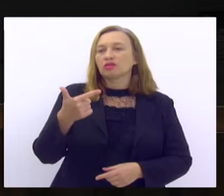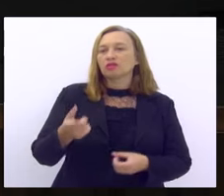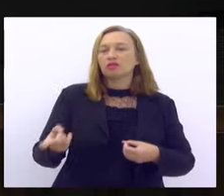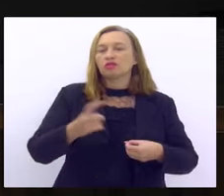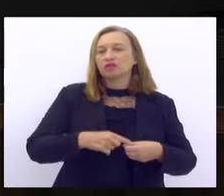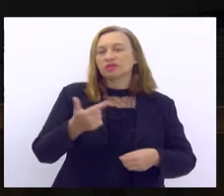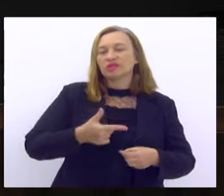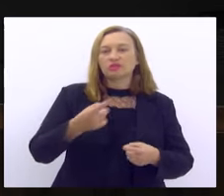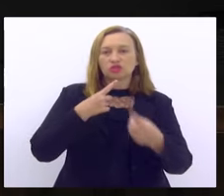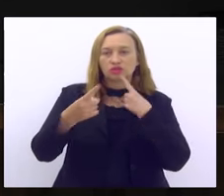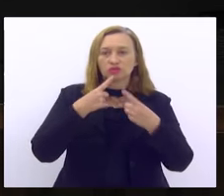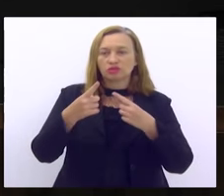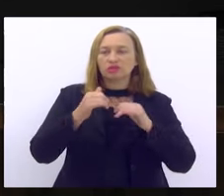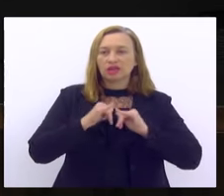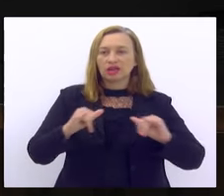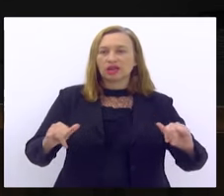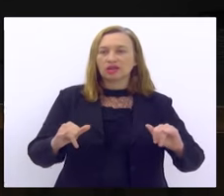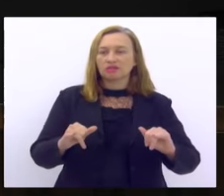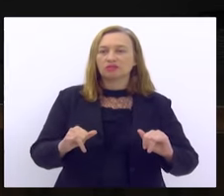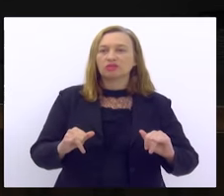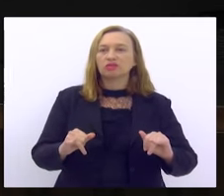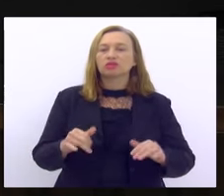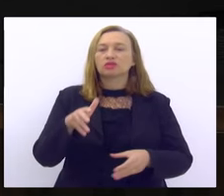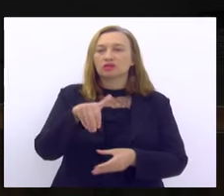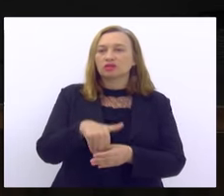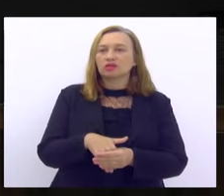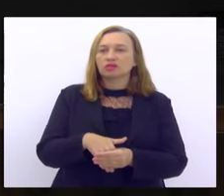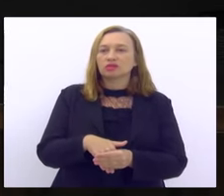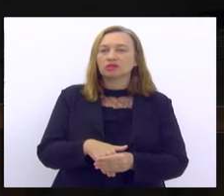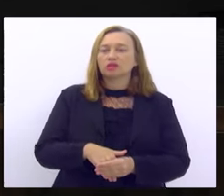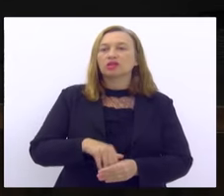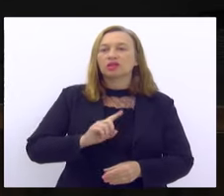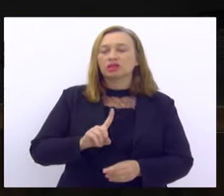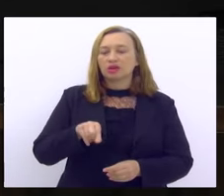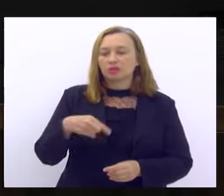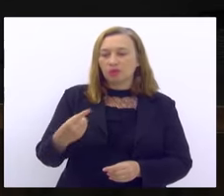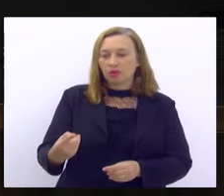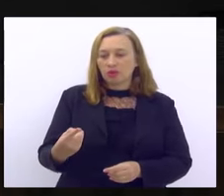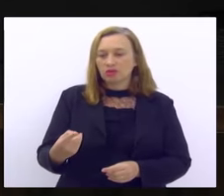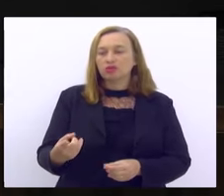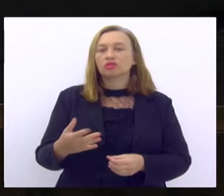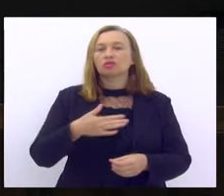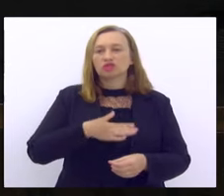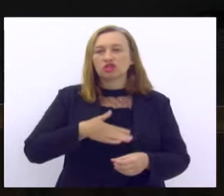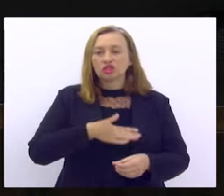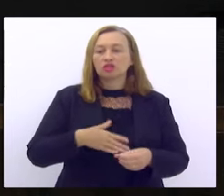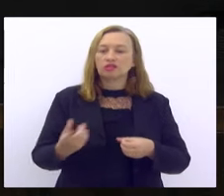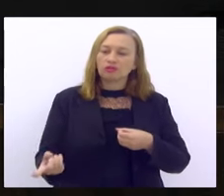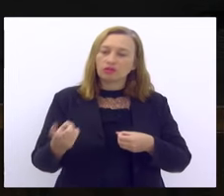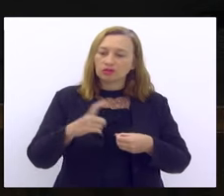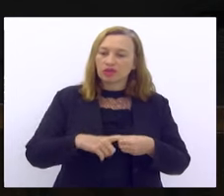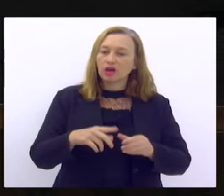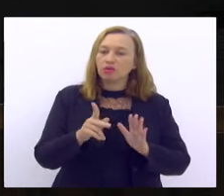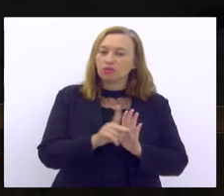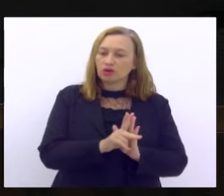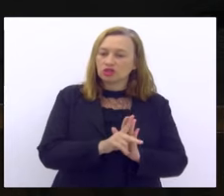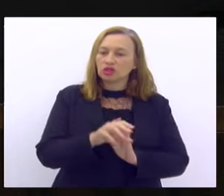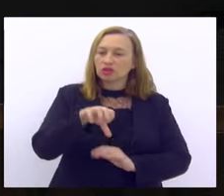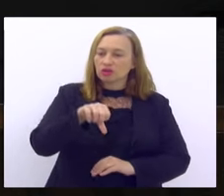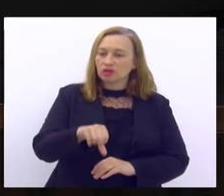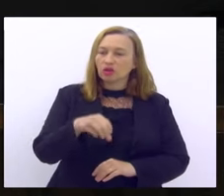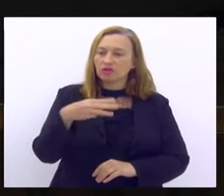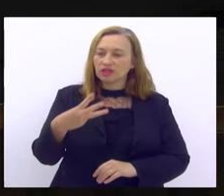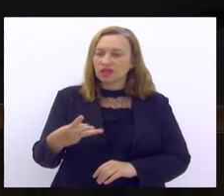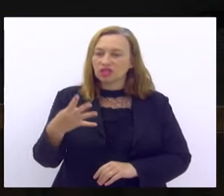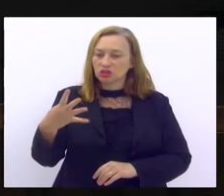segunda discussão. Para a declaração de voto. Em seguida, que gostaria de retomar o projeto